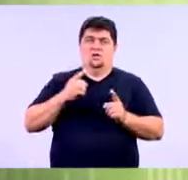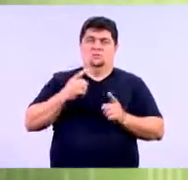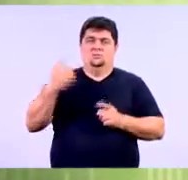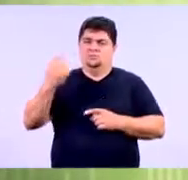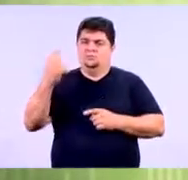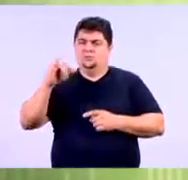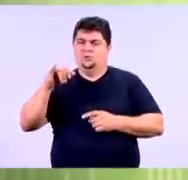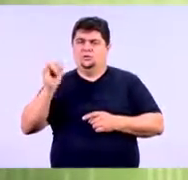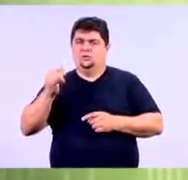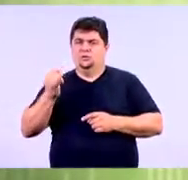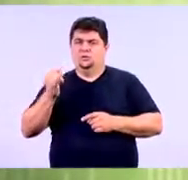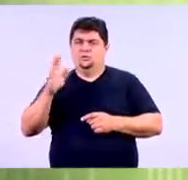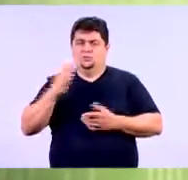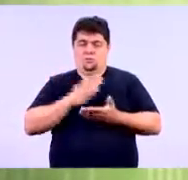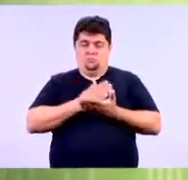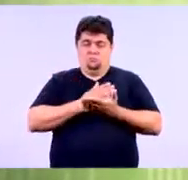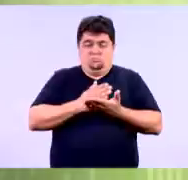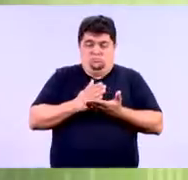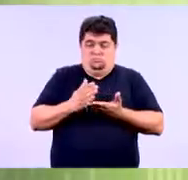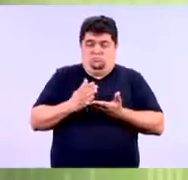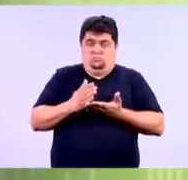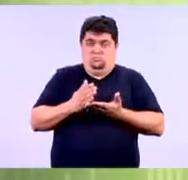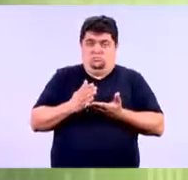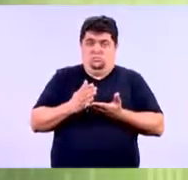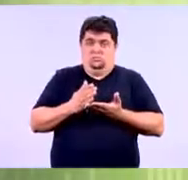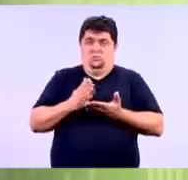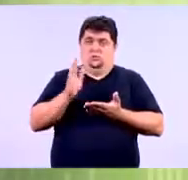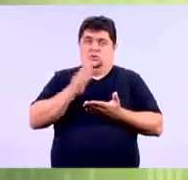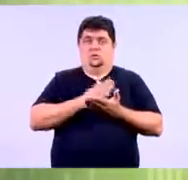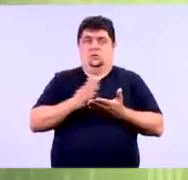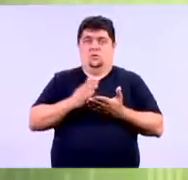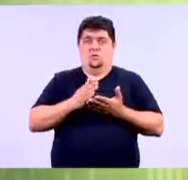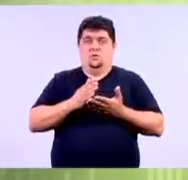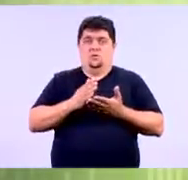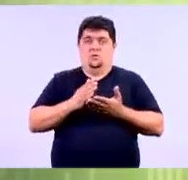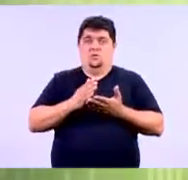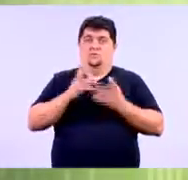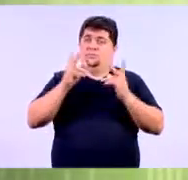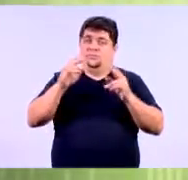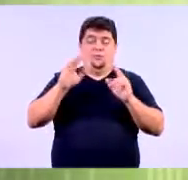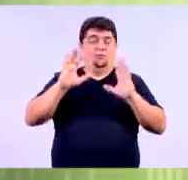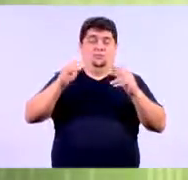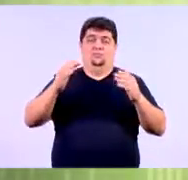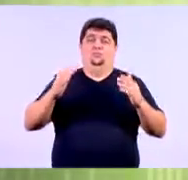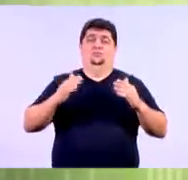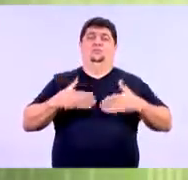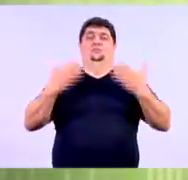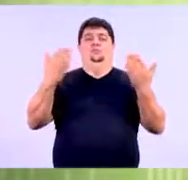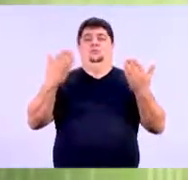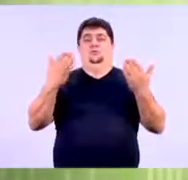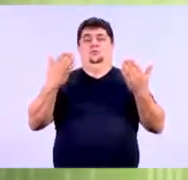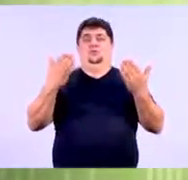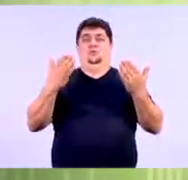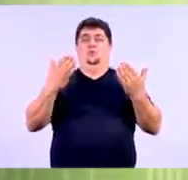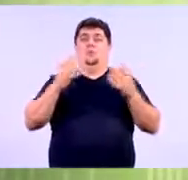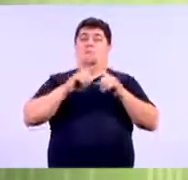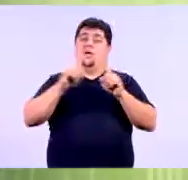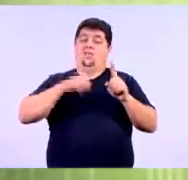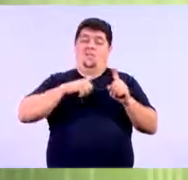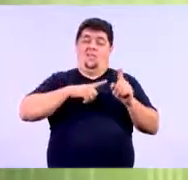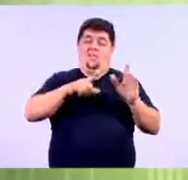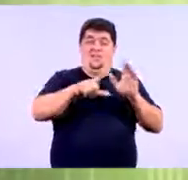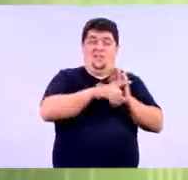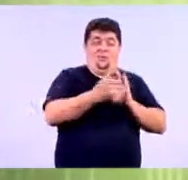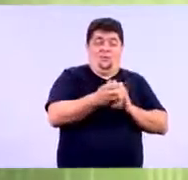1º, esse tributo ele já é instituído, ou seja, pega da mesma forma o contribuinte de surpresa. Então entra essa